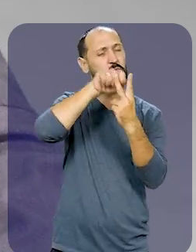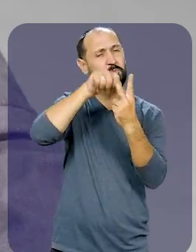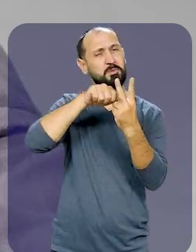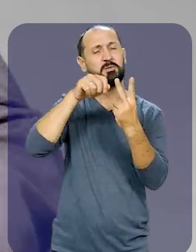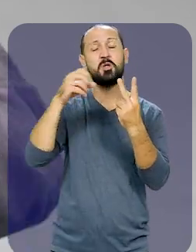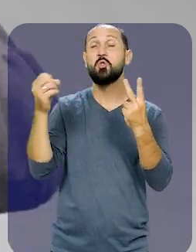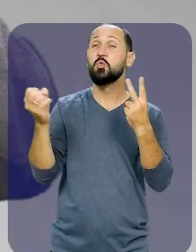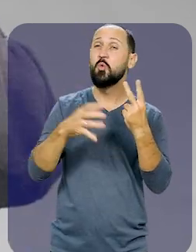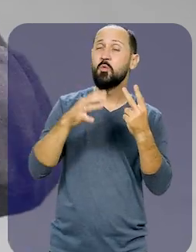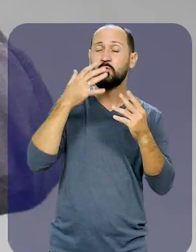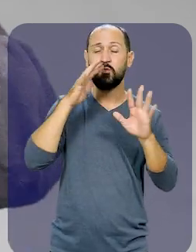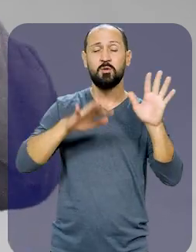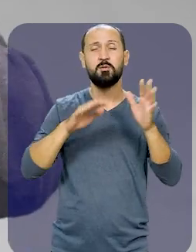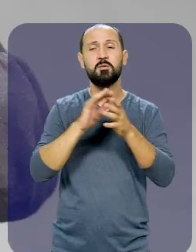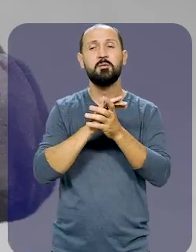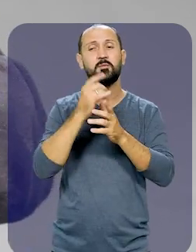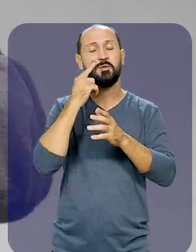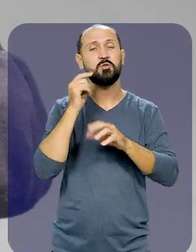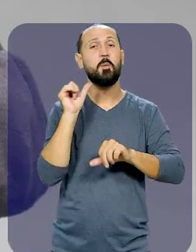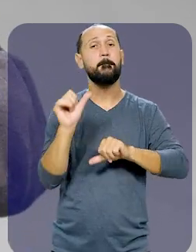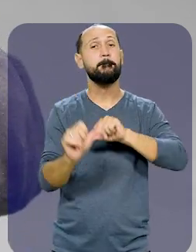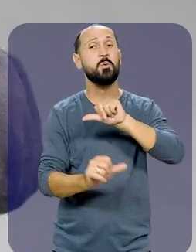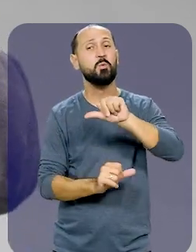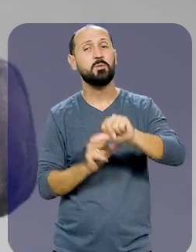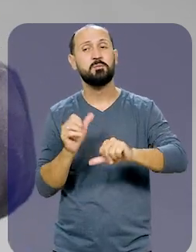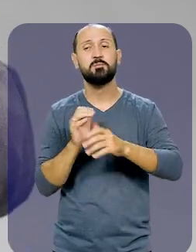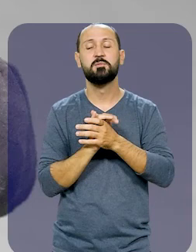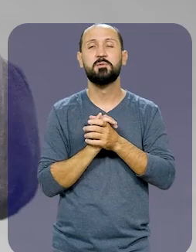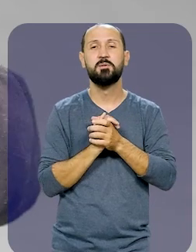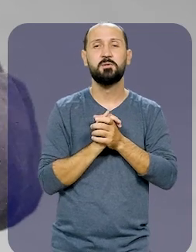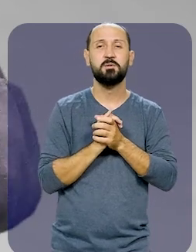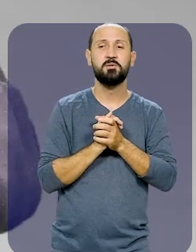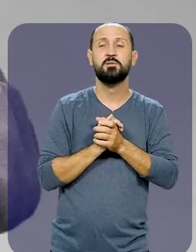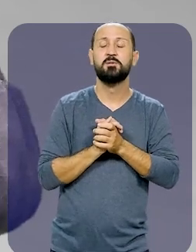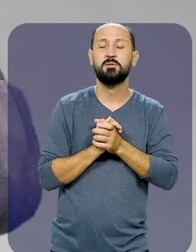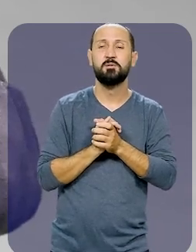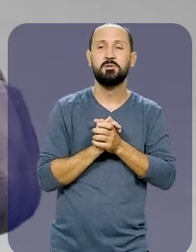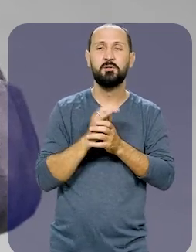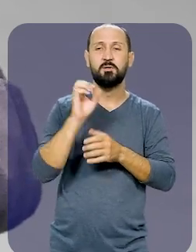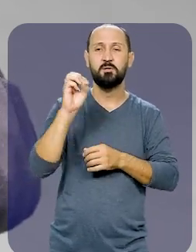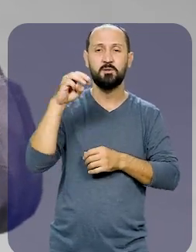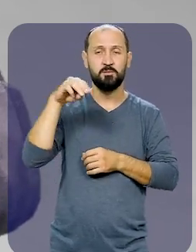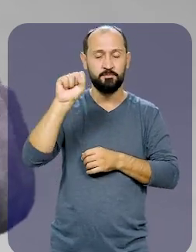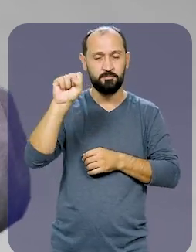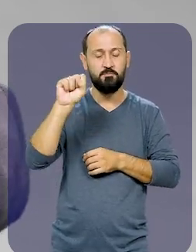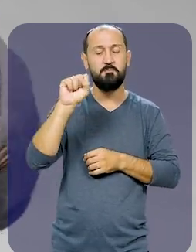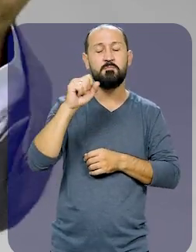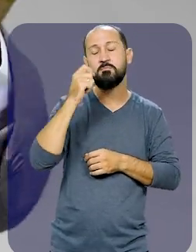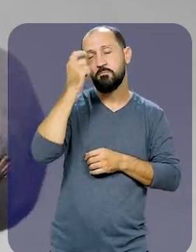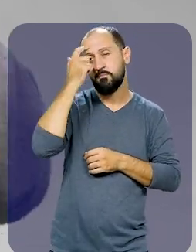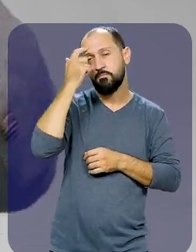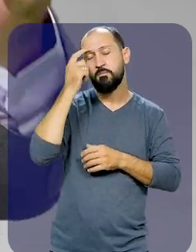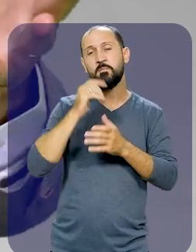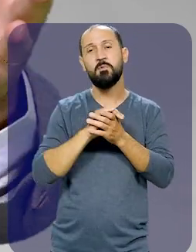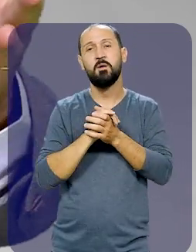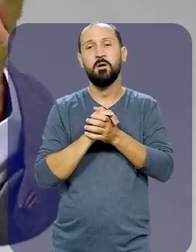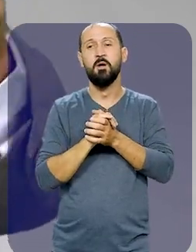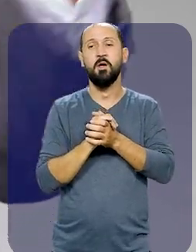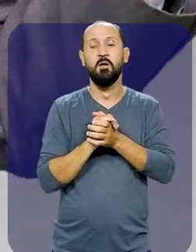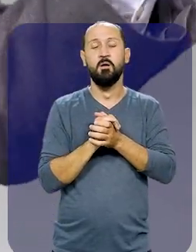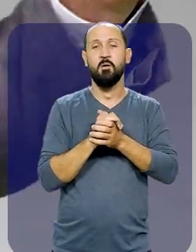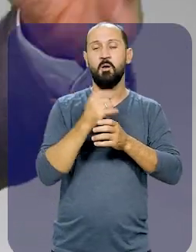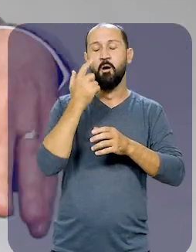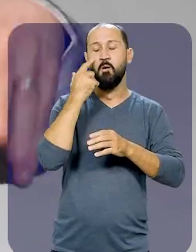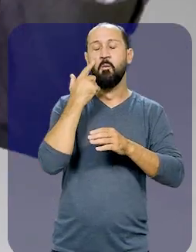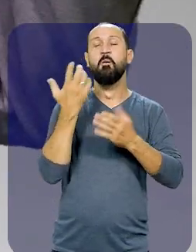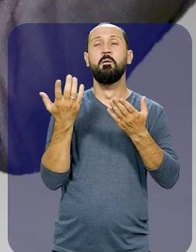muito novo, então a gente vê algumas mudanças. A Organização Mundial de Saúde, por isso que eu acho estranho, né? Não é estranho não